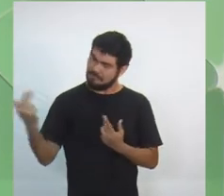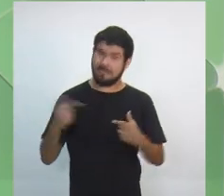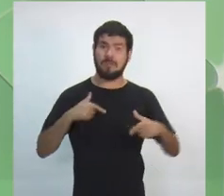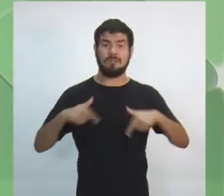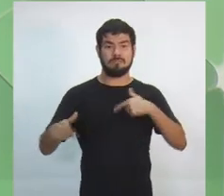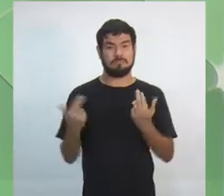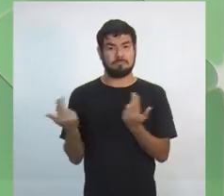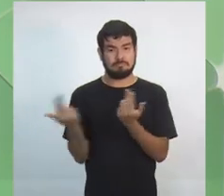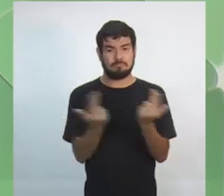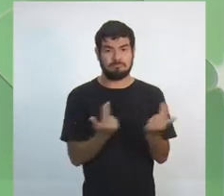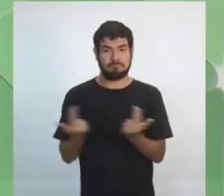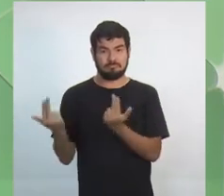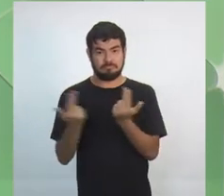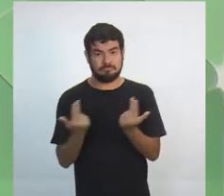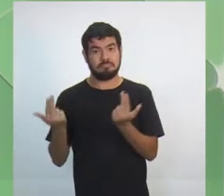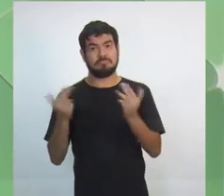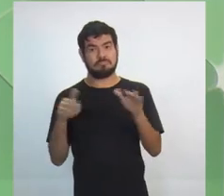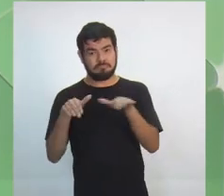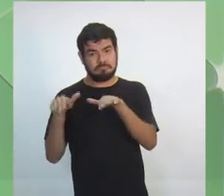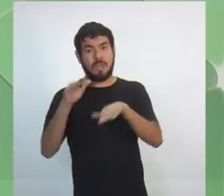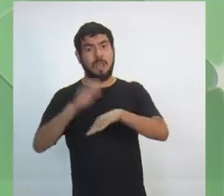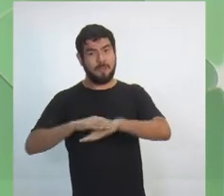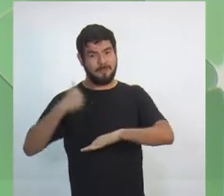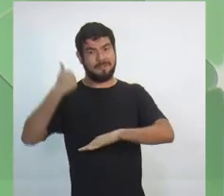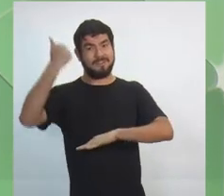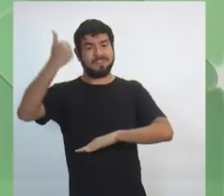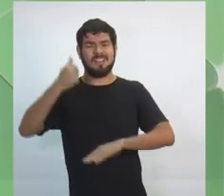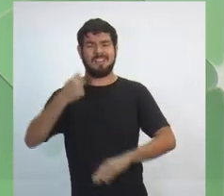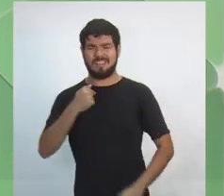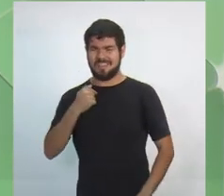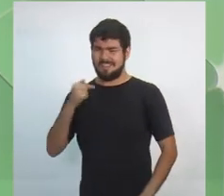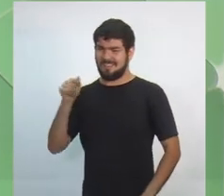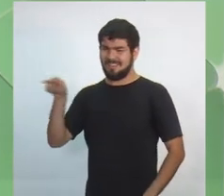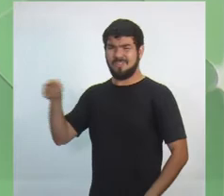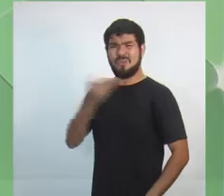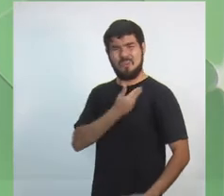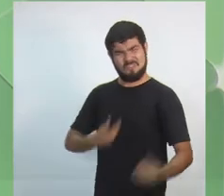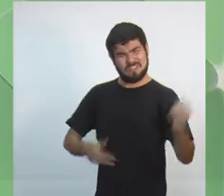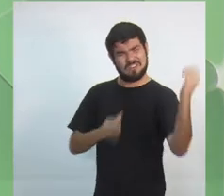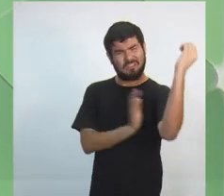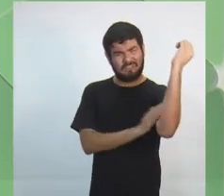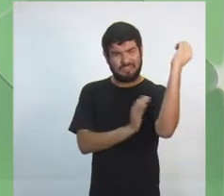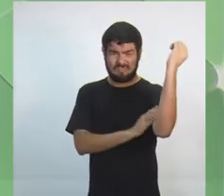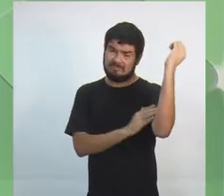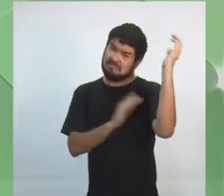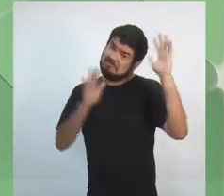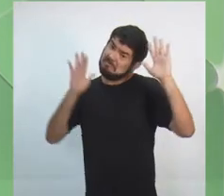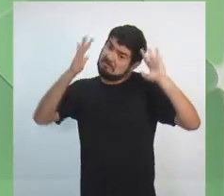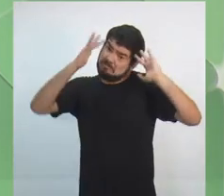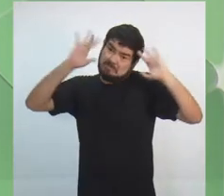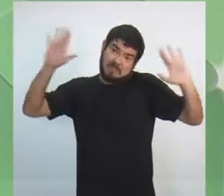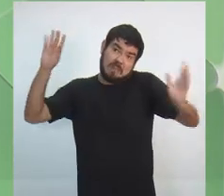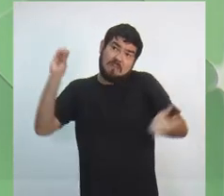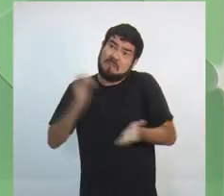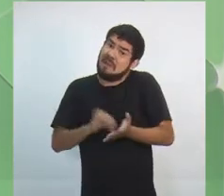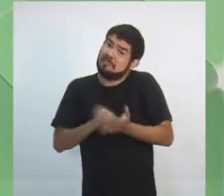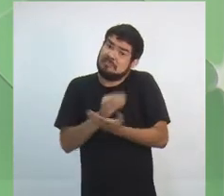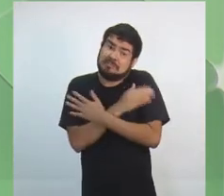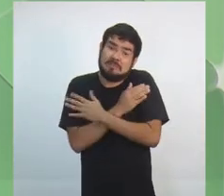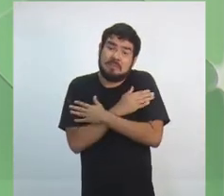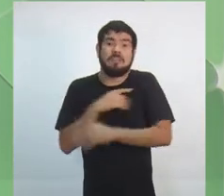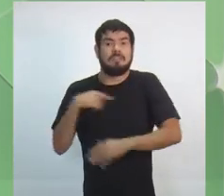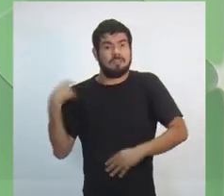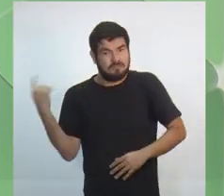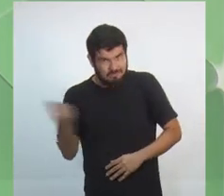no meio termo para buscar essas melhorias. O que o governador está colocando, que de repente pode gerar a falta de emprego, é o que